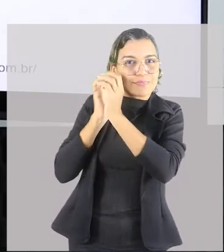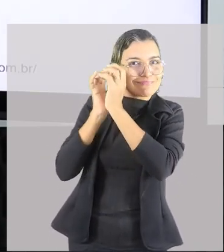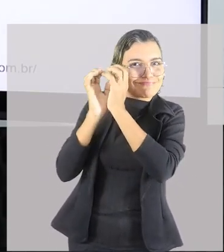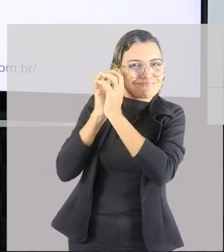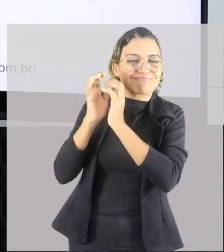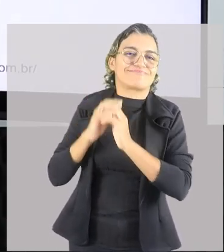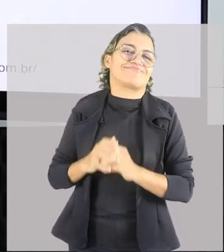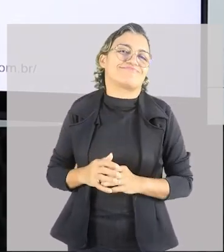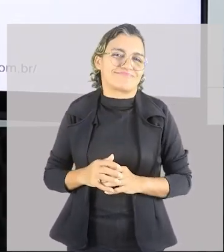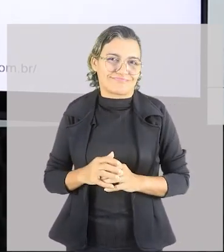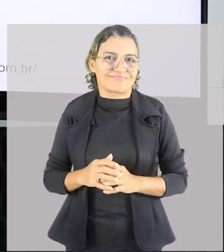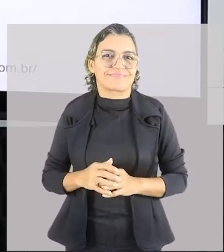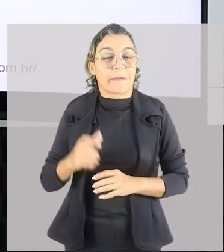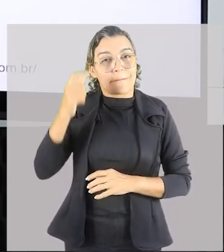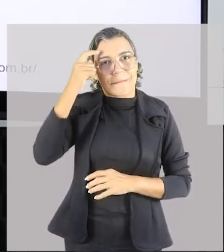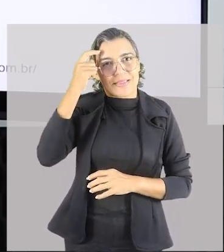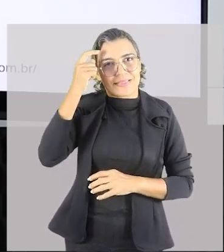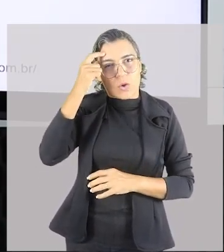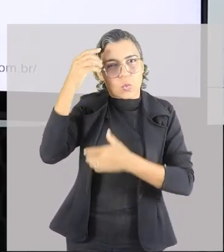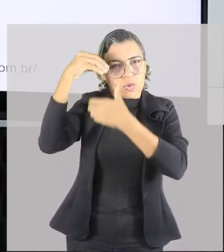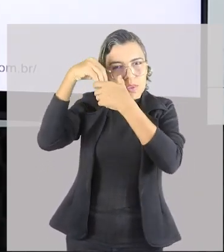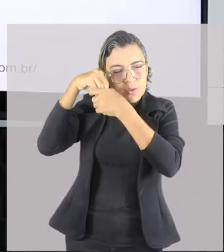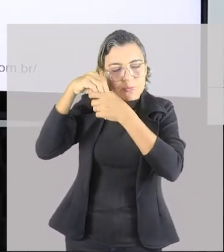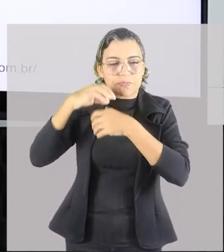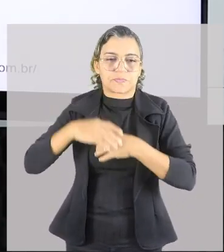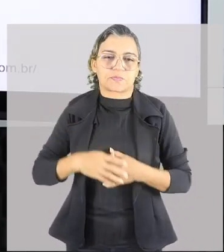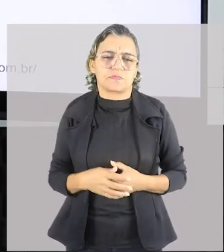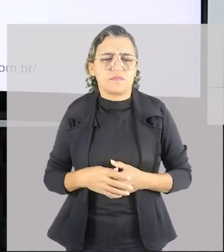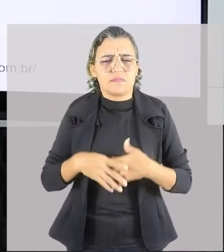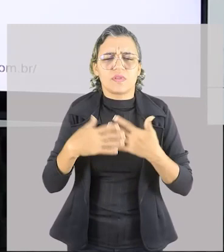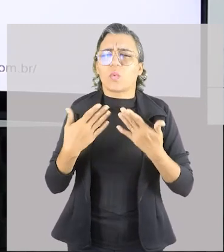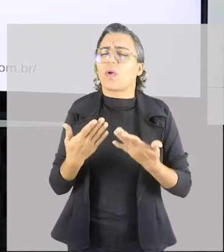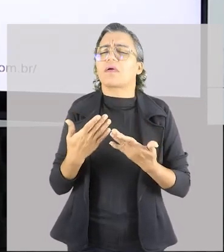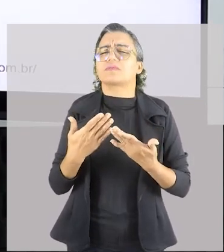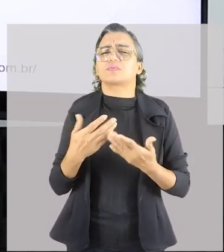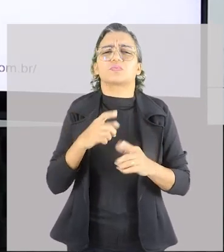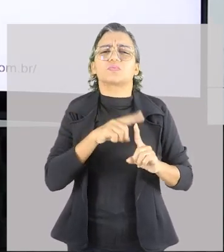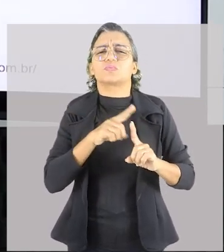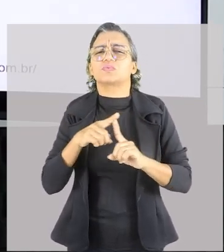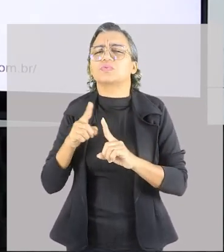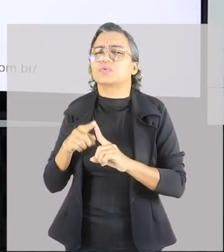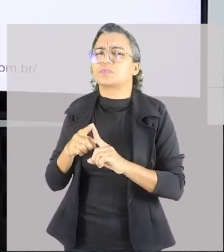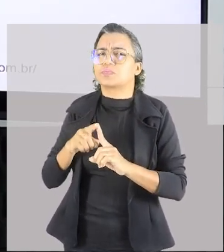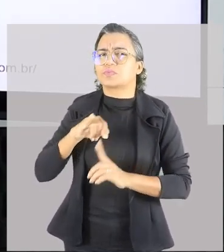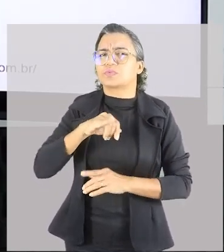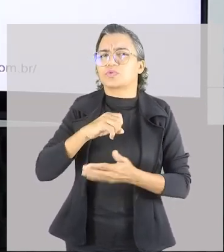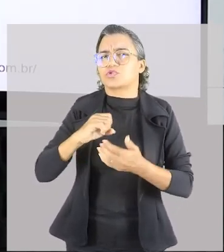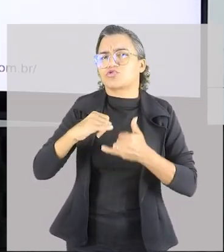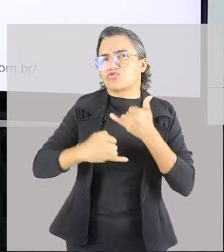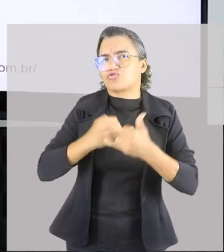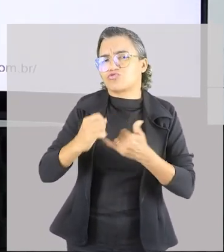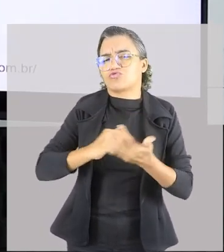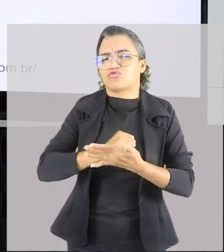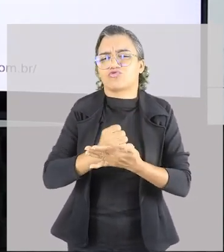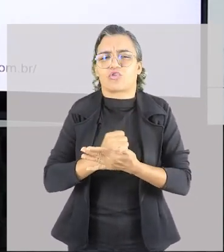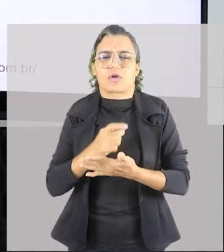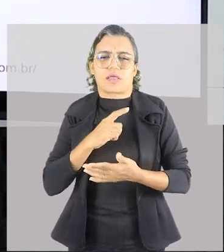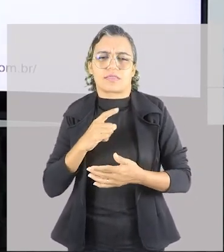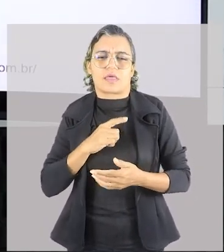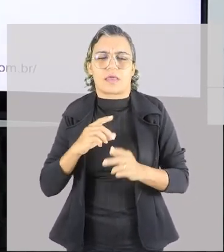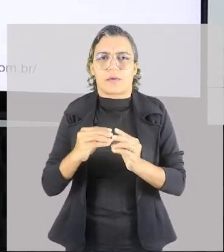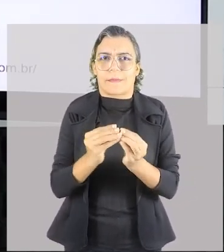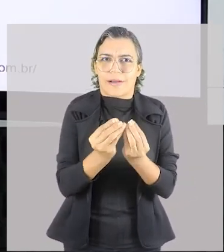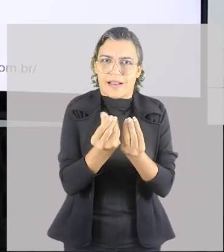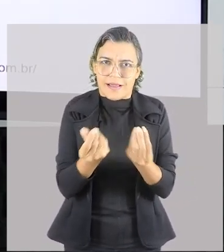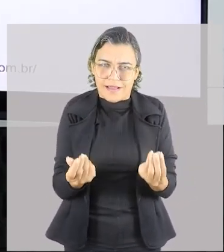Porém, a nível mental. E quais são esses jogos? Tá, os jogos de salão, a gente vai ter lá o